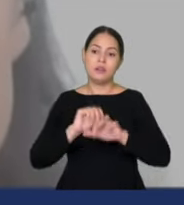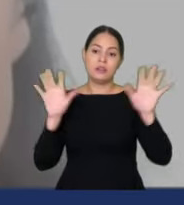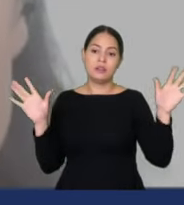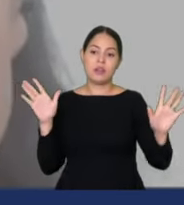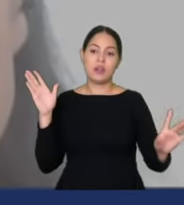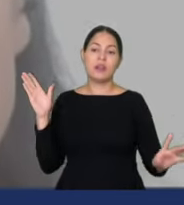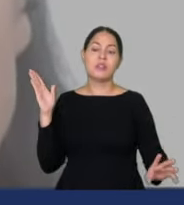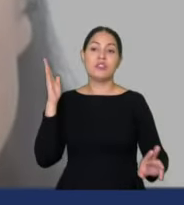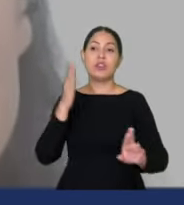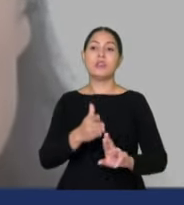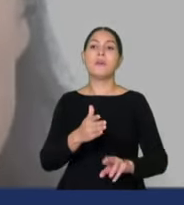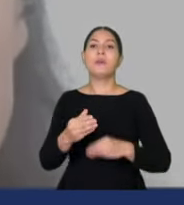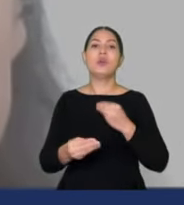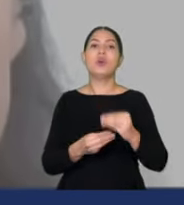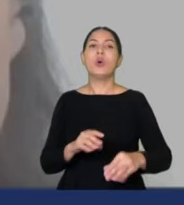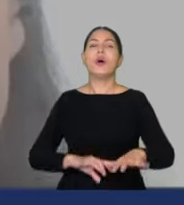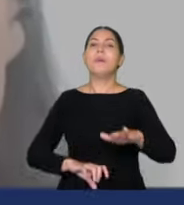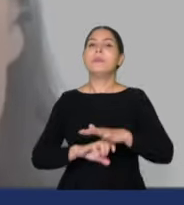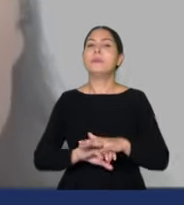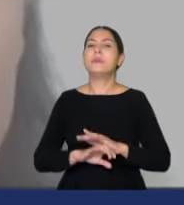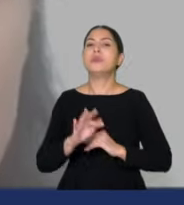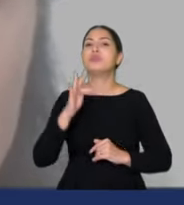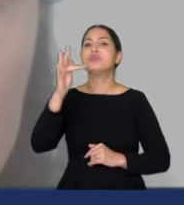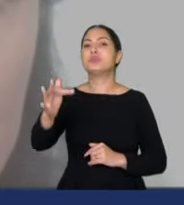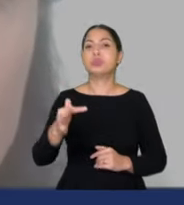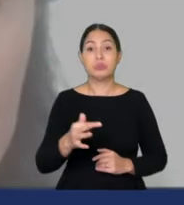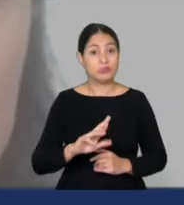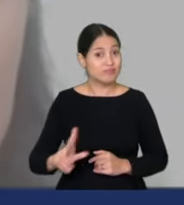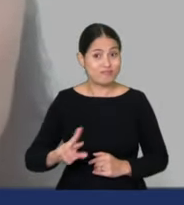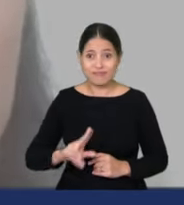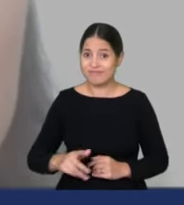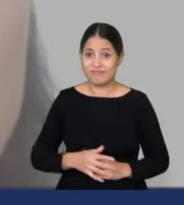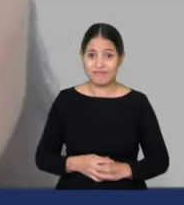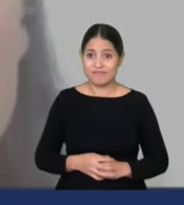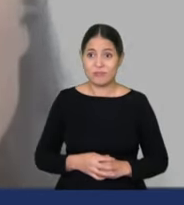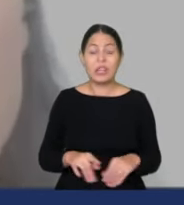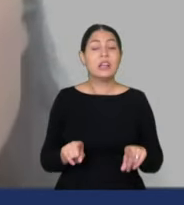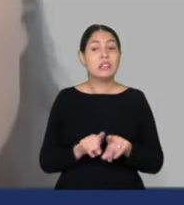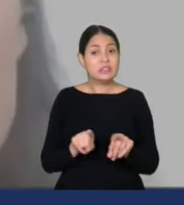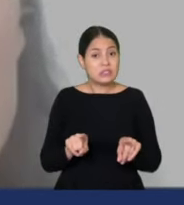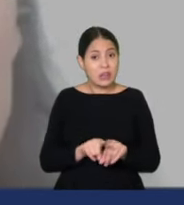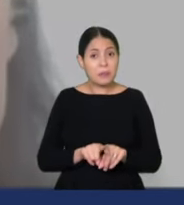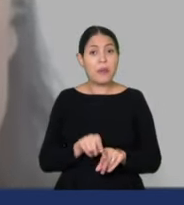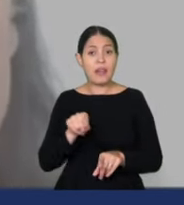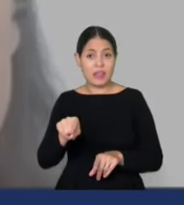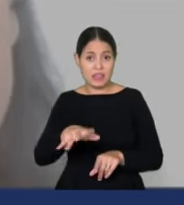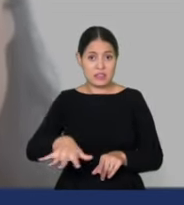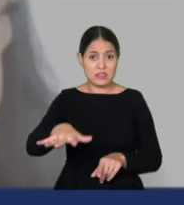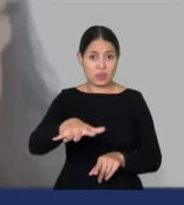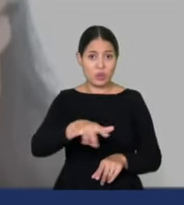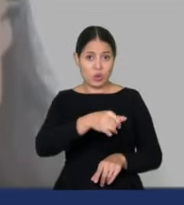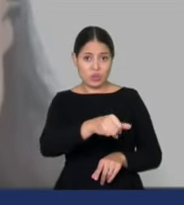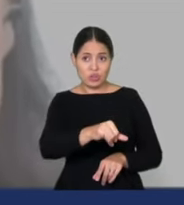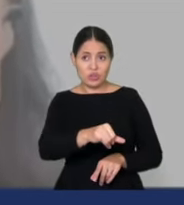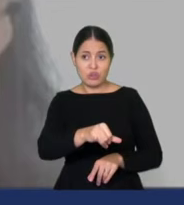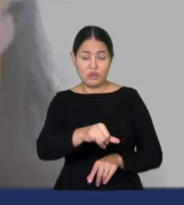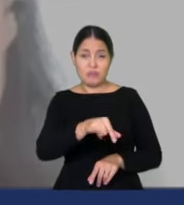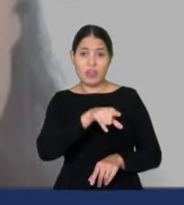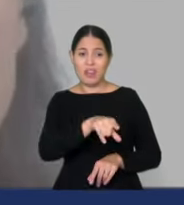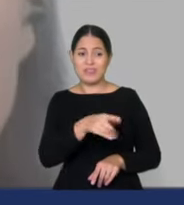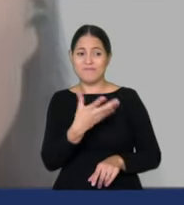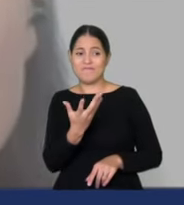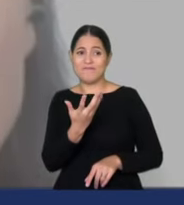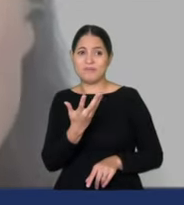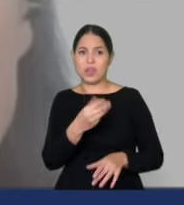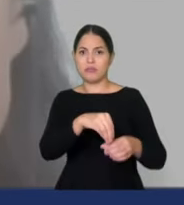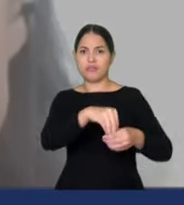diretamente os rumos dessa empresa. E que pela baixa rentabilidade que esse setor apresenta, pode simplesmente decidir se retirar desse negócio, como já foi